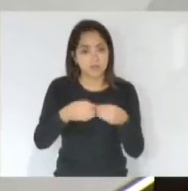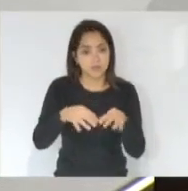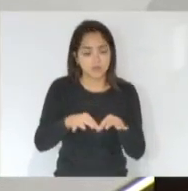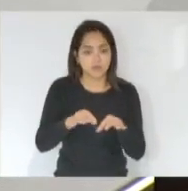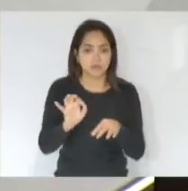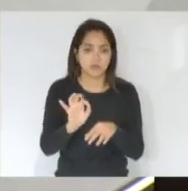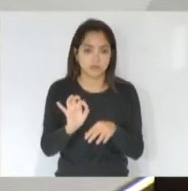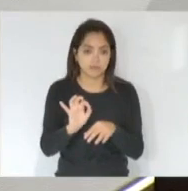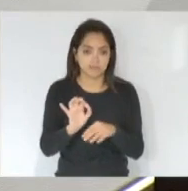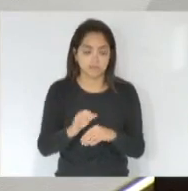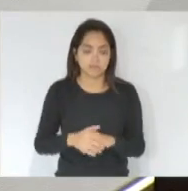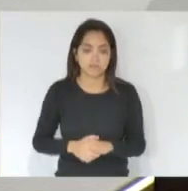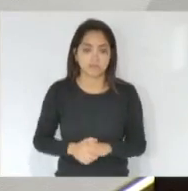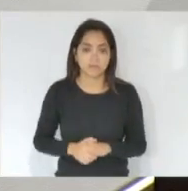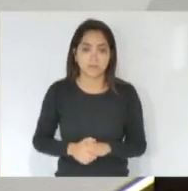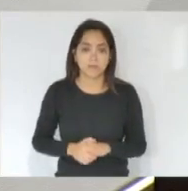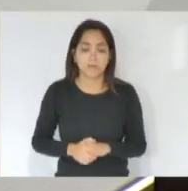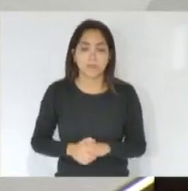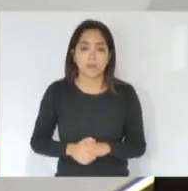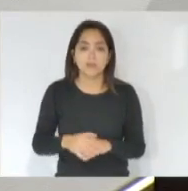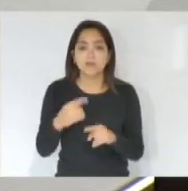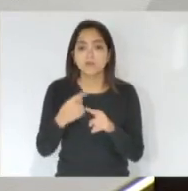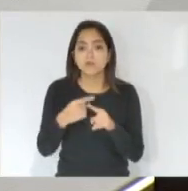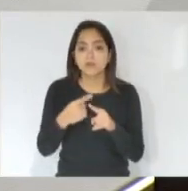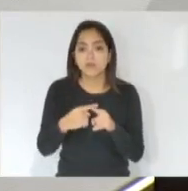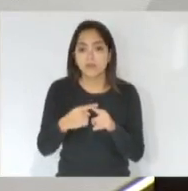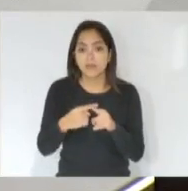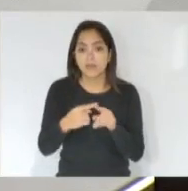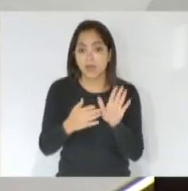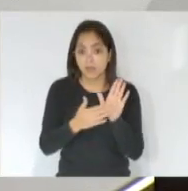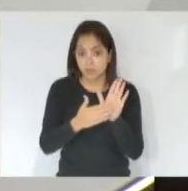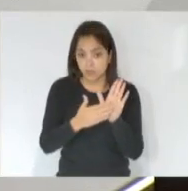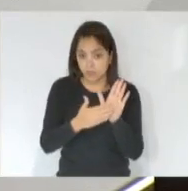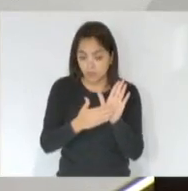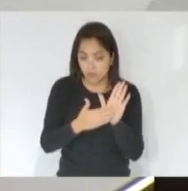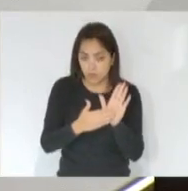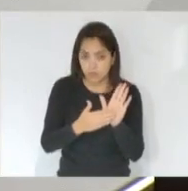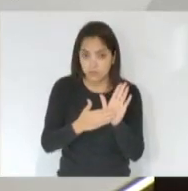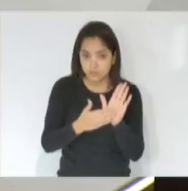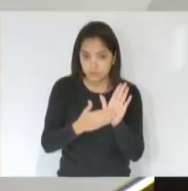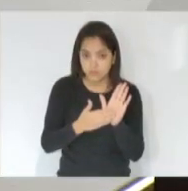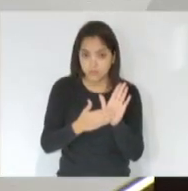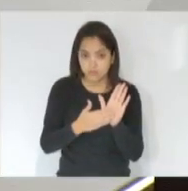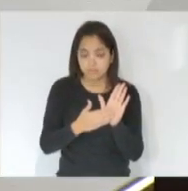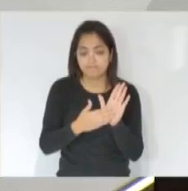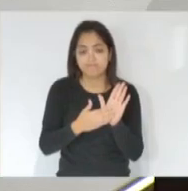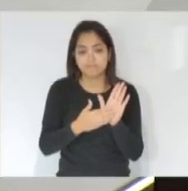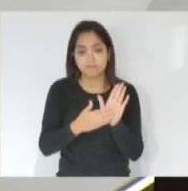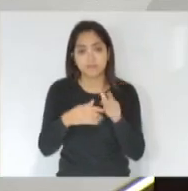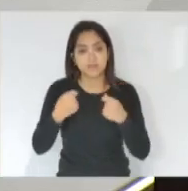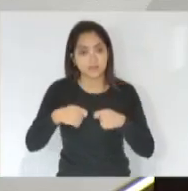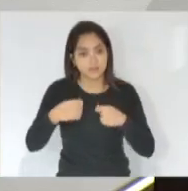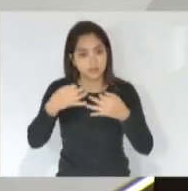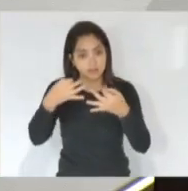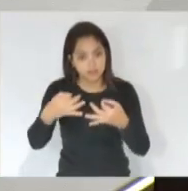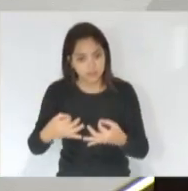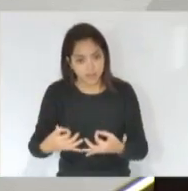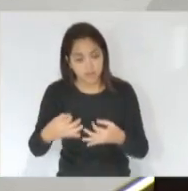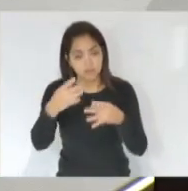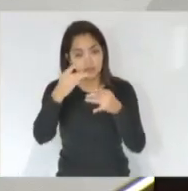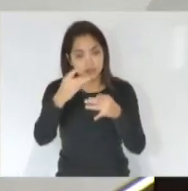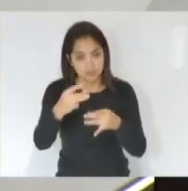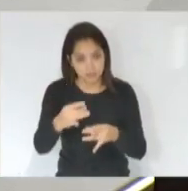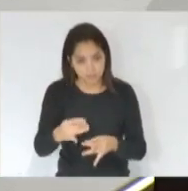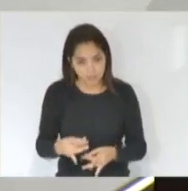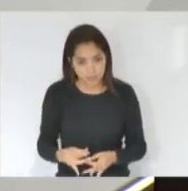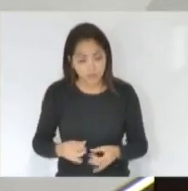penalidades. Porque a proposta é que o recurso público seja bem aplicado, com detalhamento preciso de